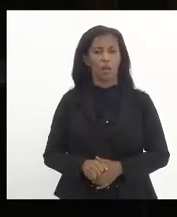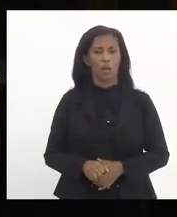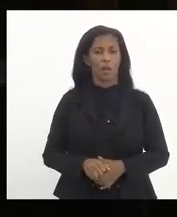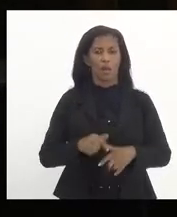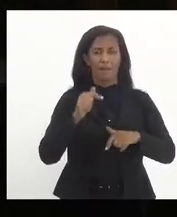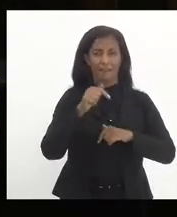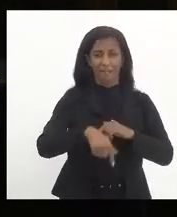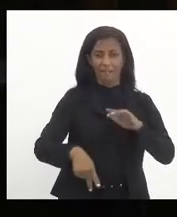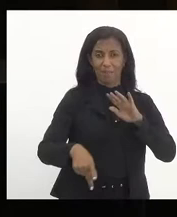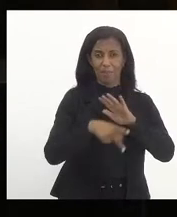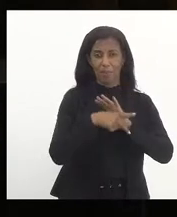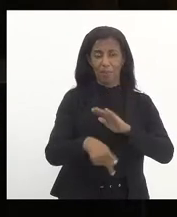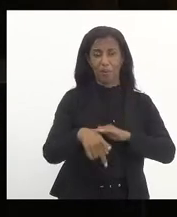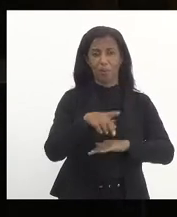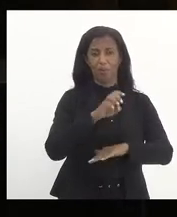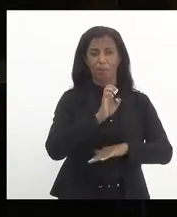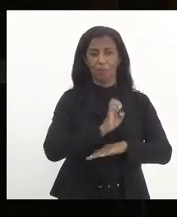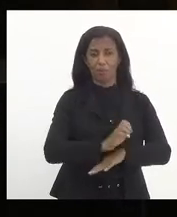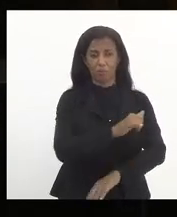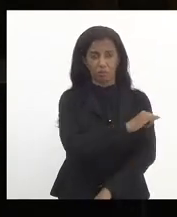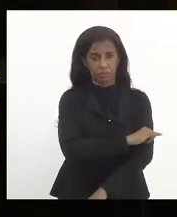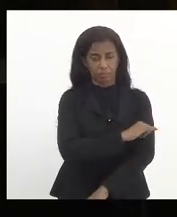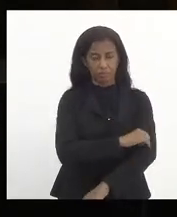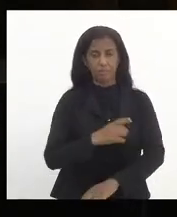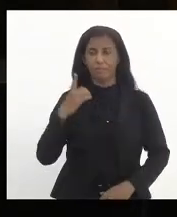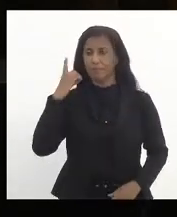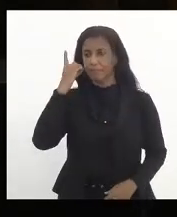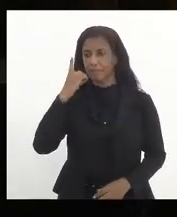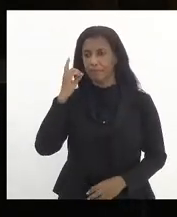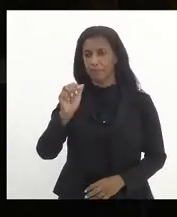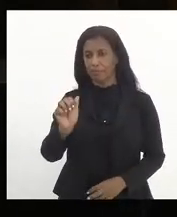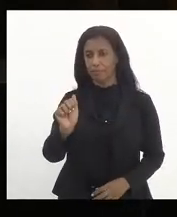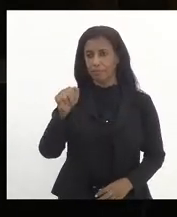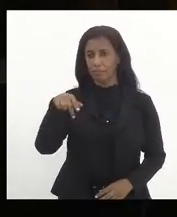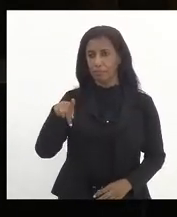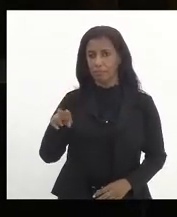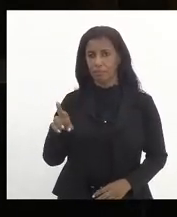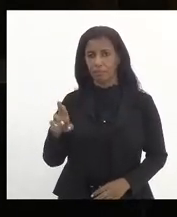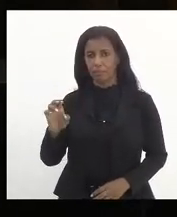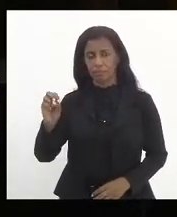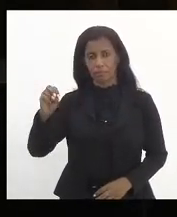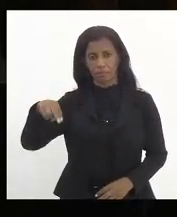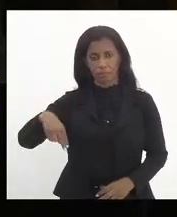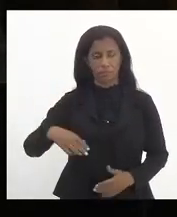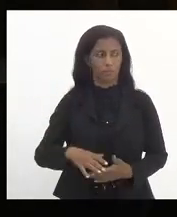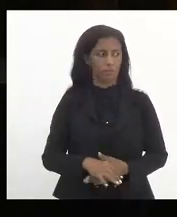de Janeiro, deputado Anderson, que